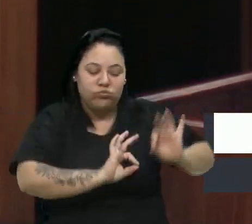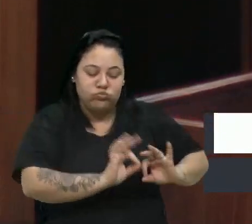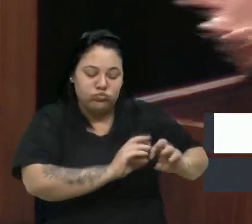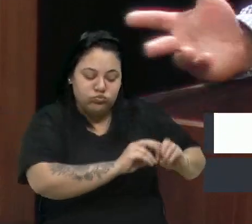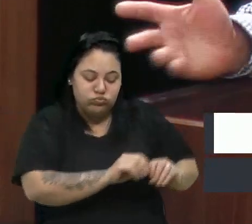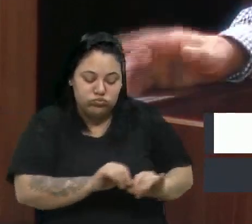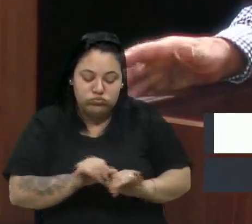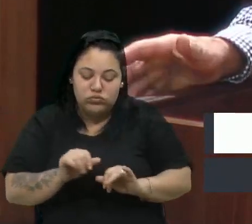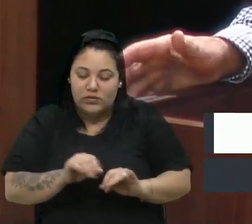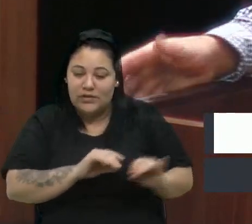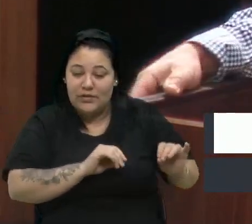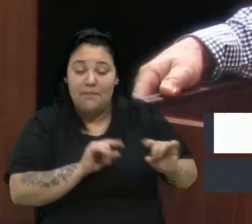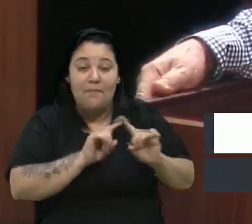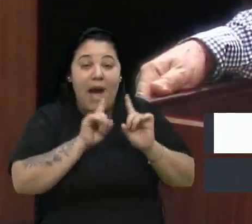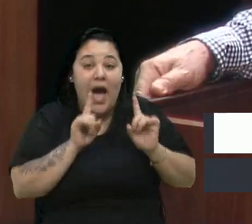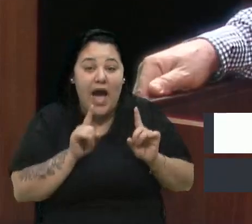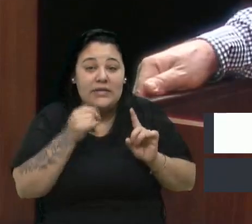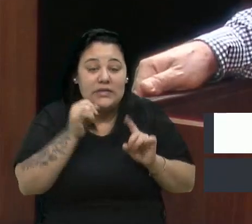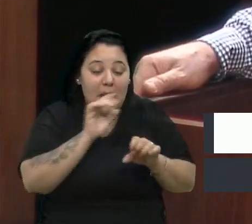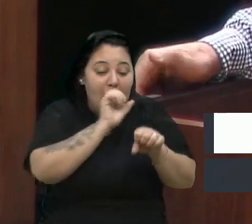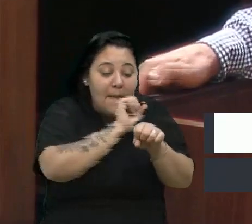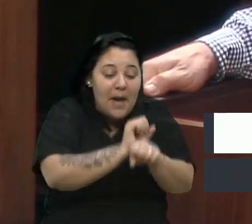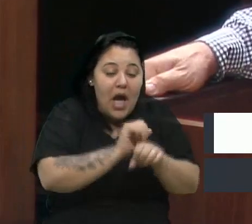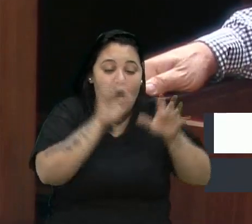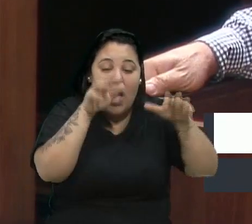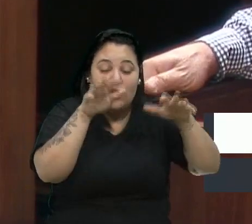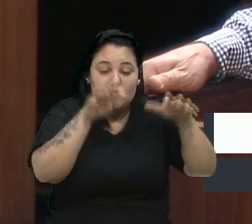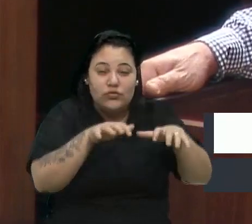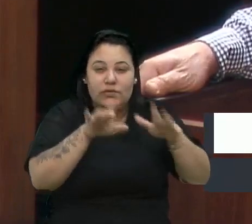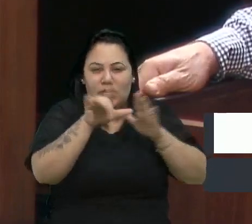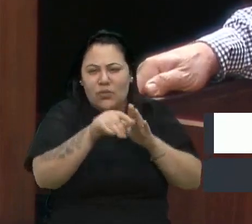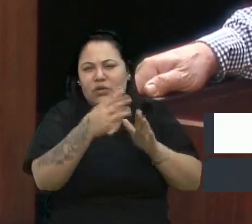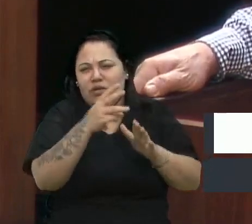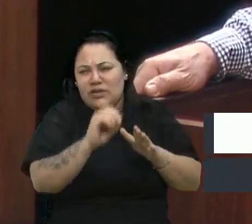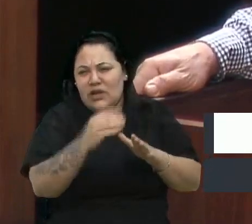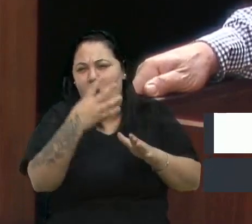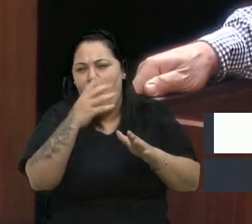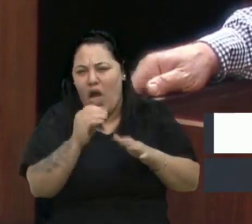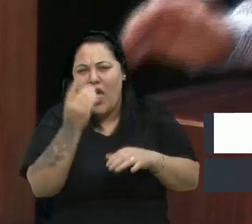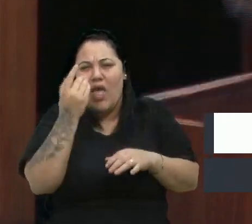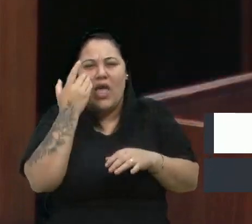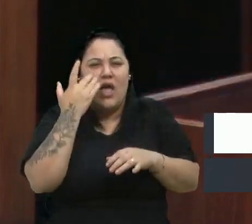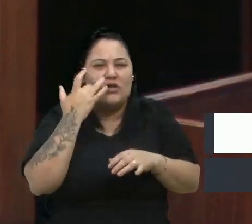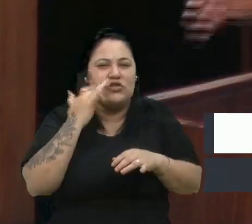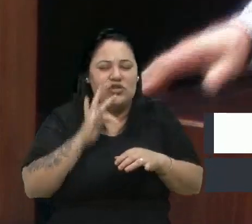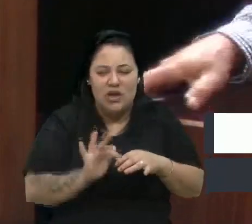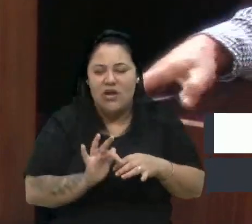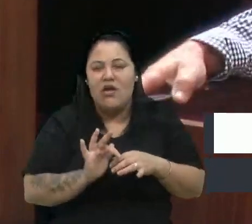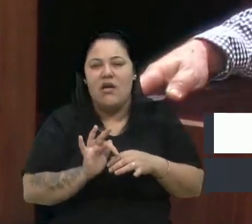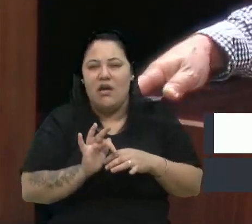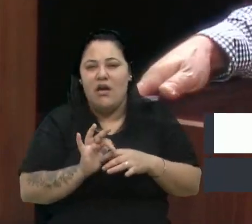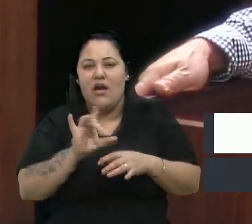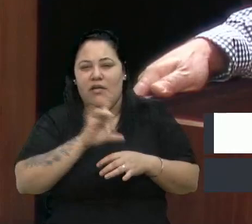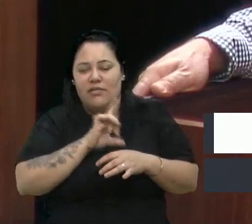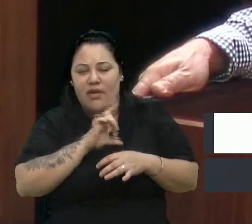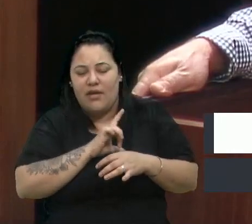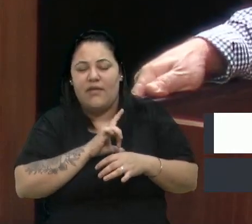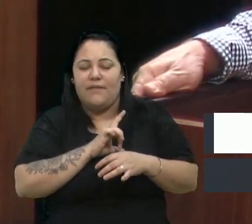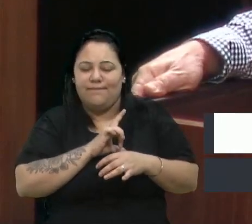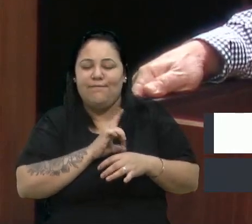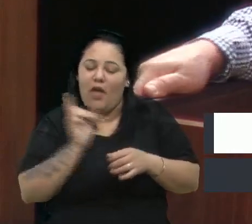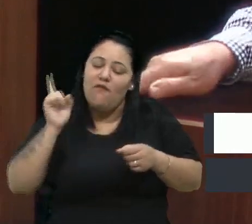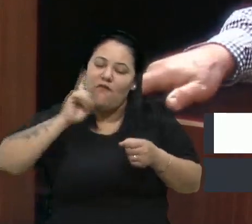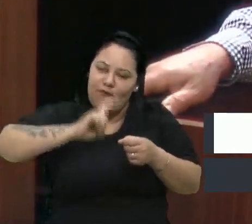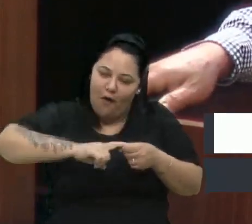dias voltarão. A oferta e a procura vai ter, como sempre teve, qualidade tem. Então, nas fotos